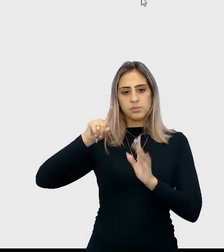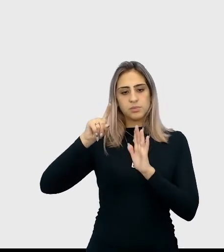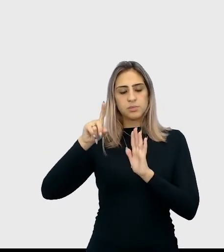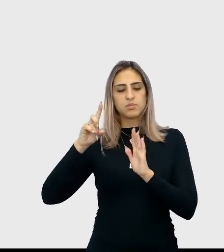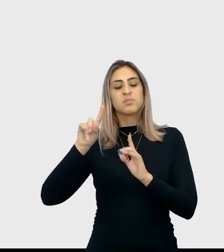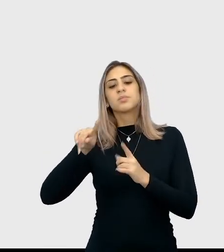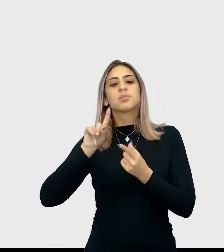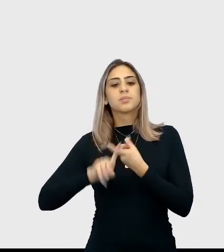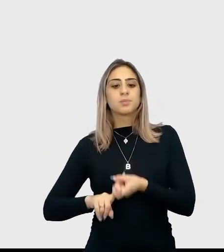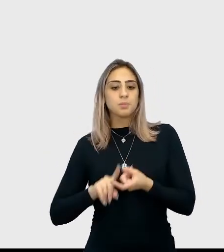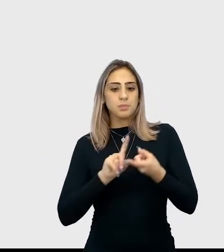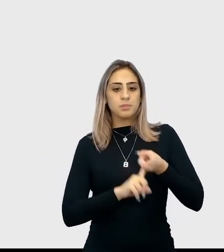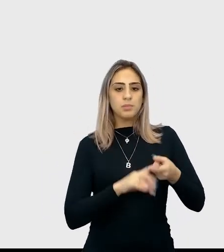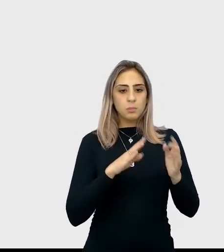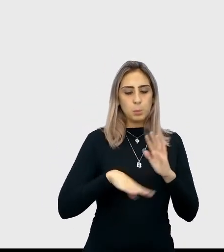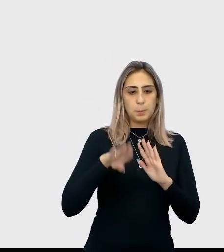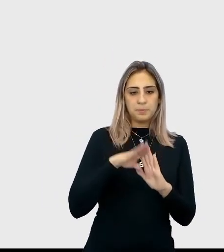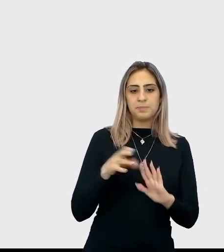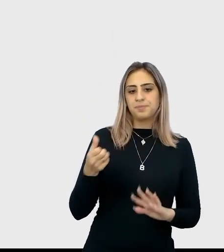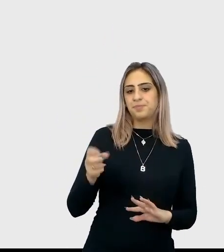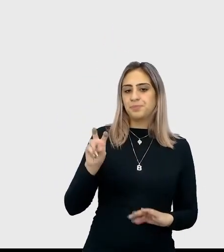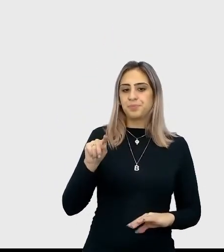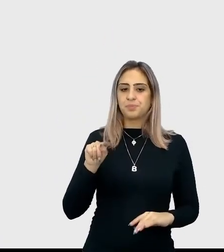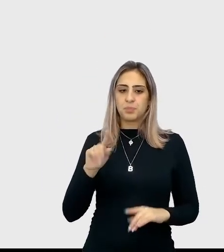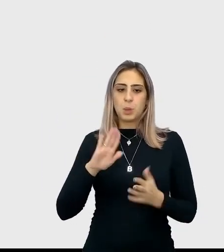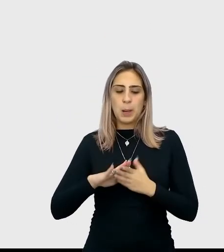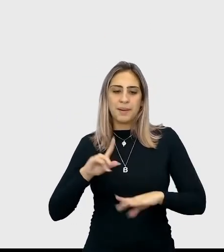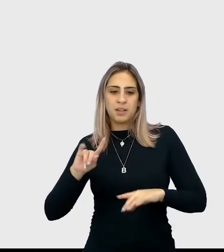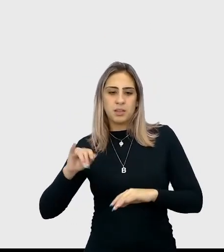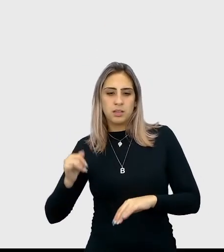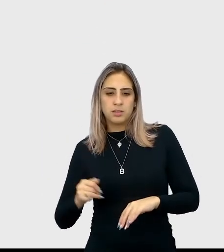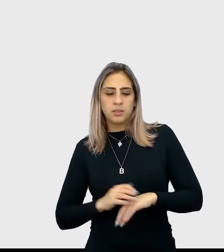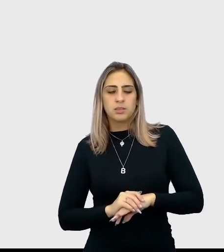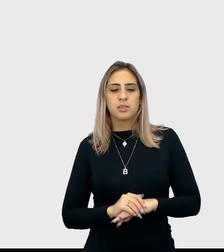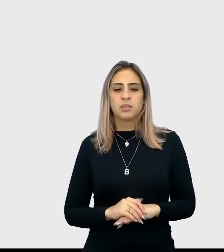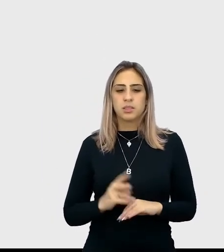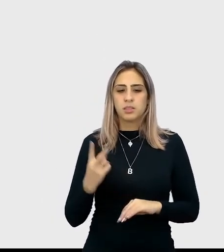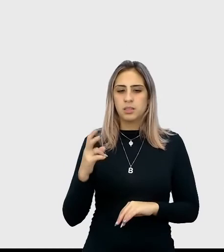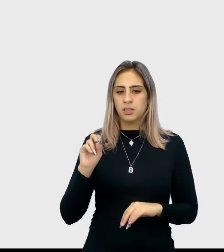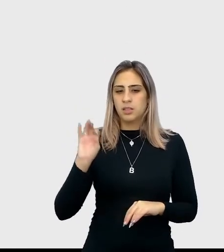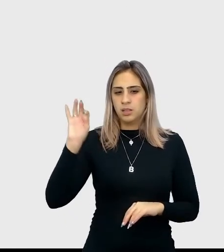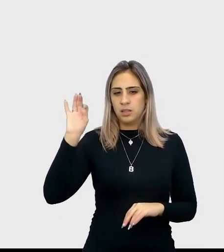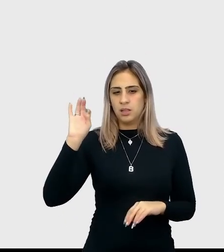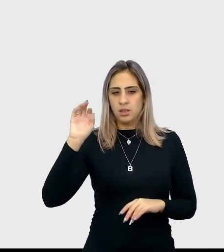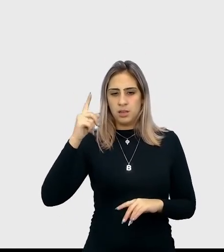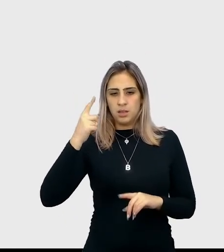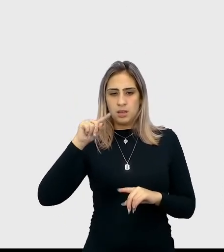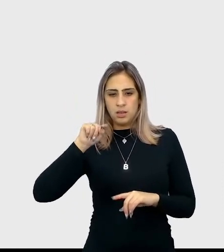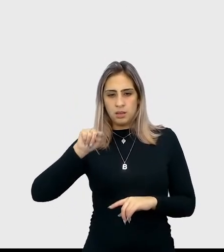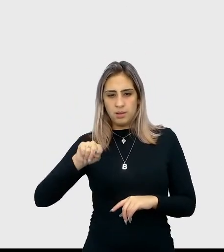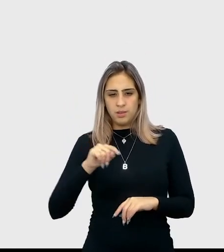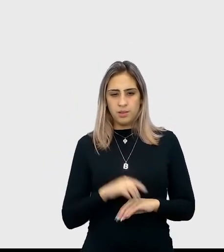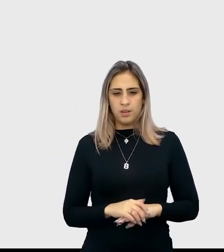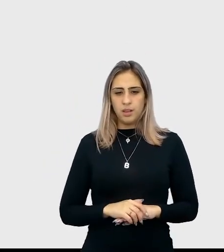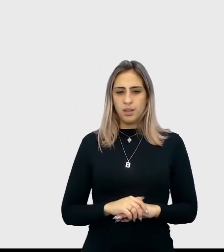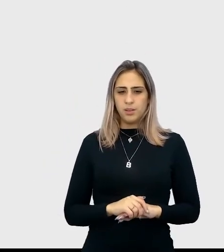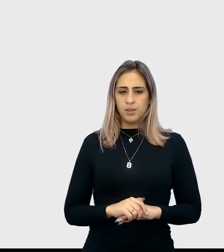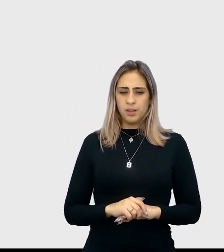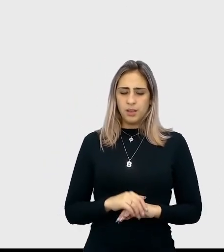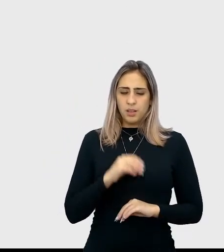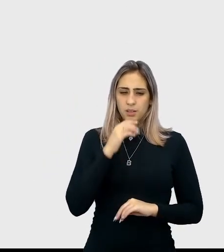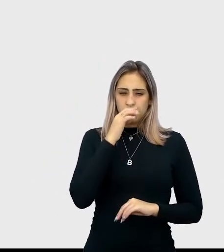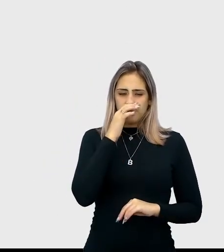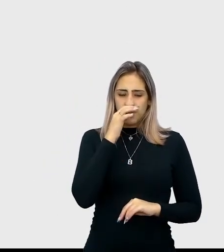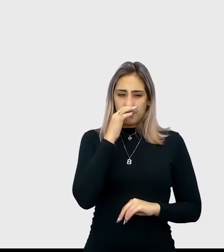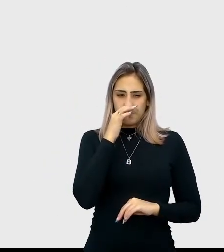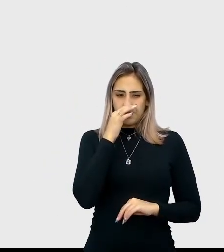15. Depois 75 mil mais os juros e depois 50 mil mais os juros. Está aí o